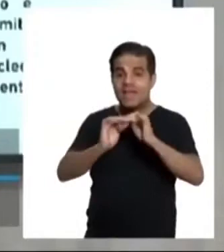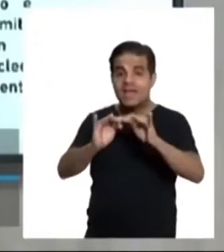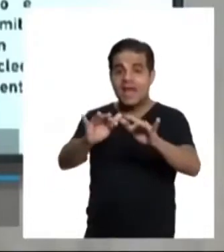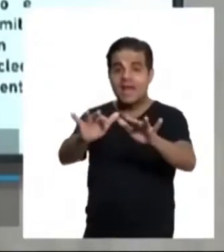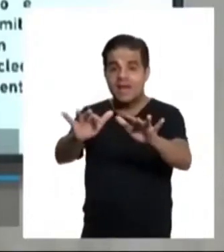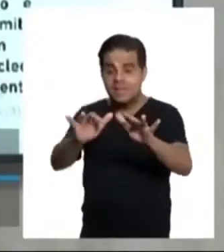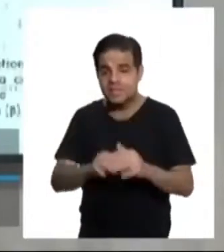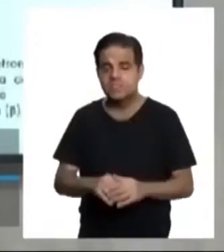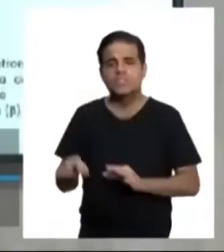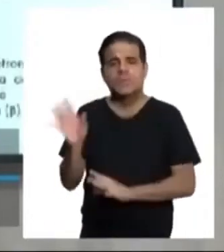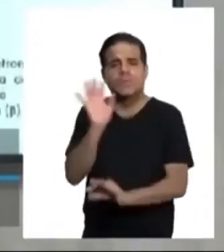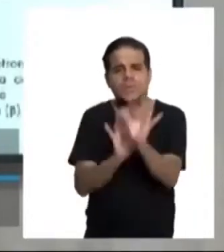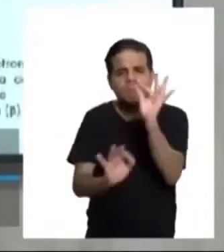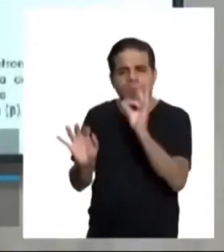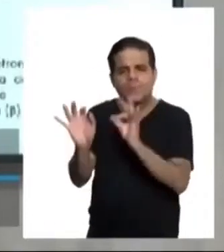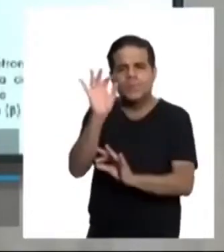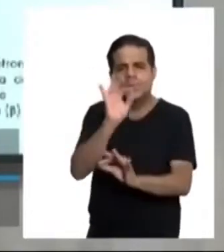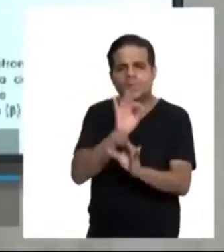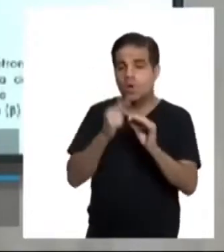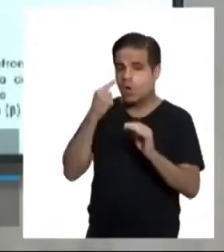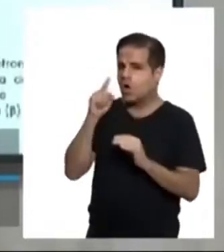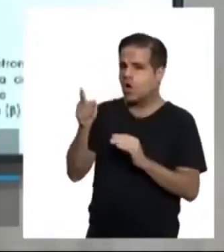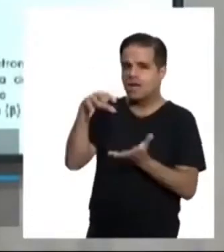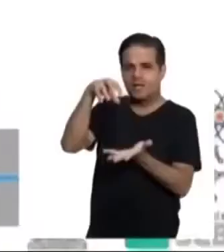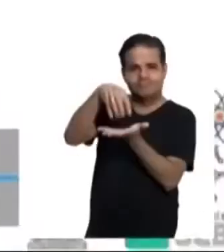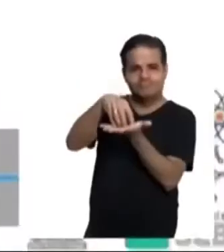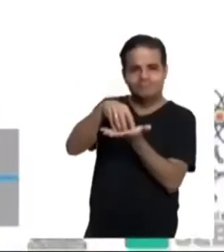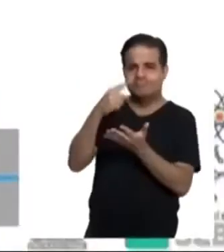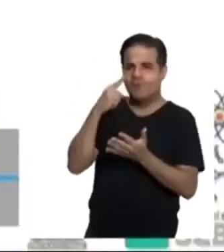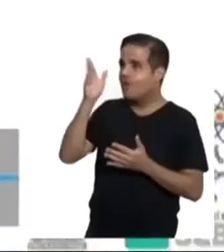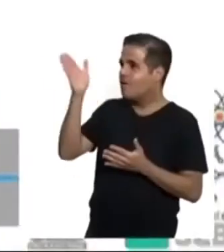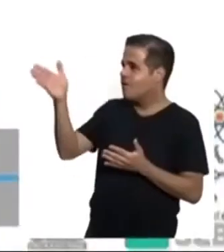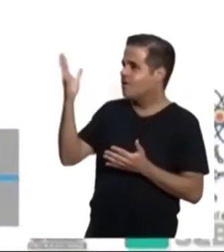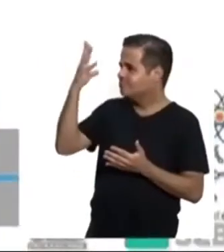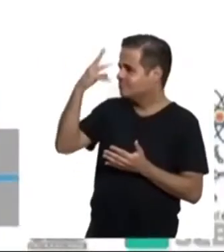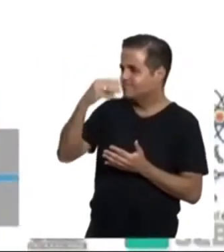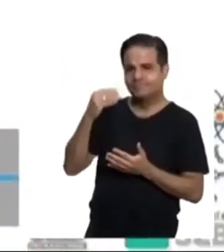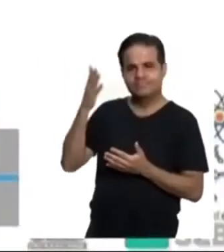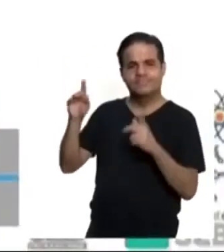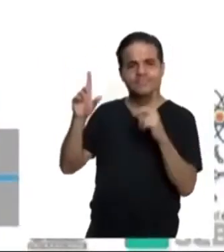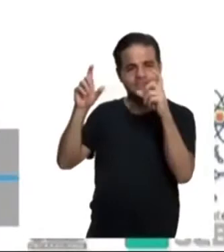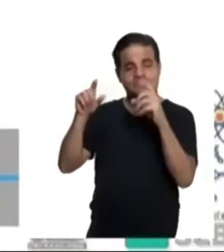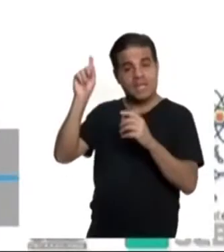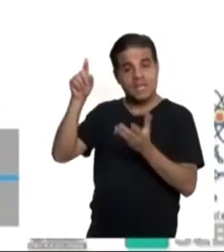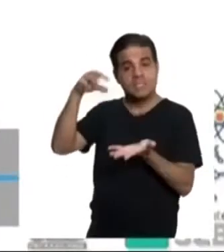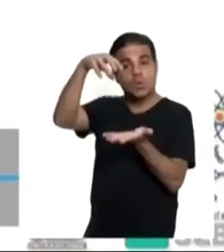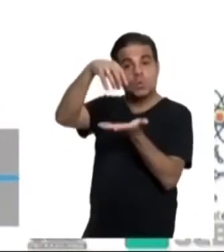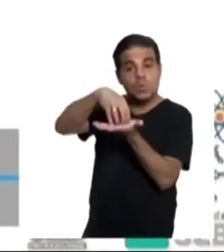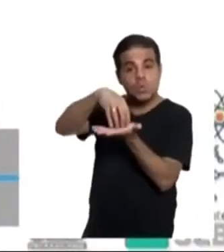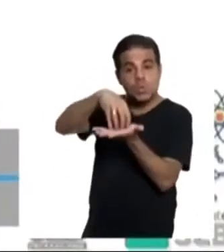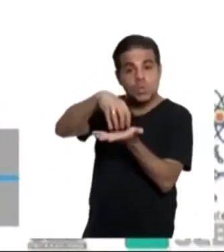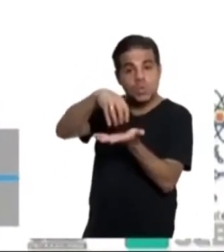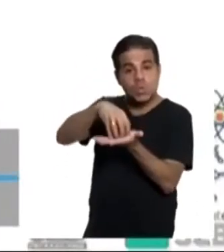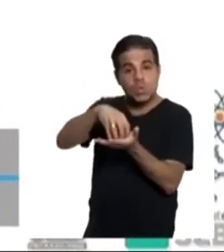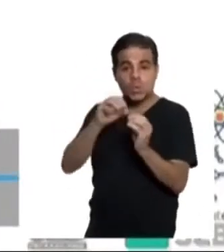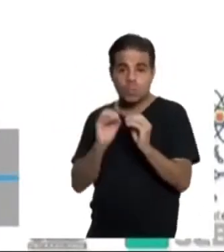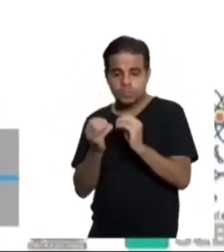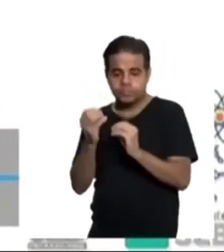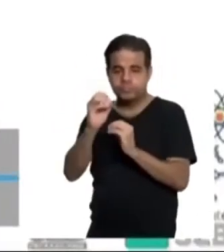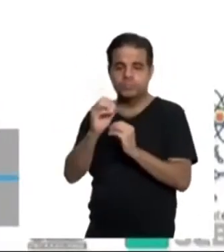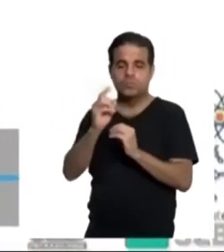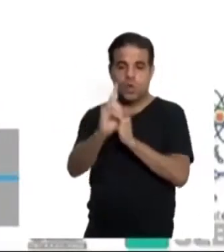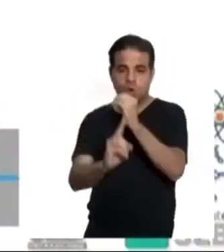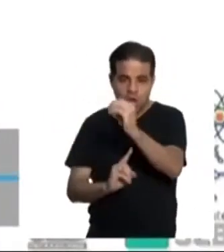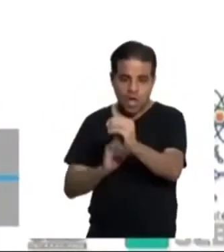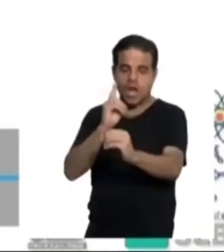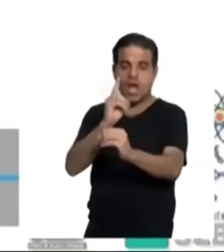Então vamos ver aqui. Olha que núcleo bonito, né? Olha aí, por favor. Certo? Esse núcleo é o núcleo de um átomo. Então